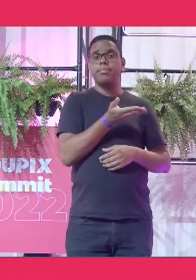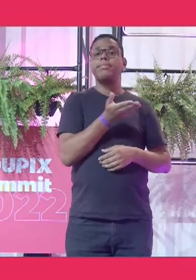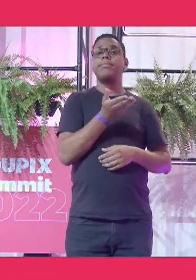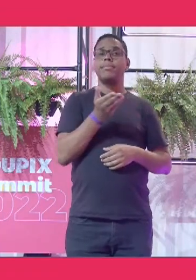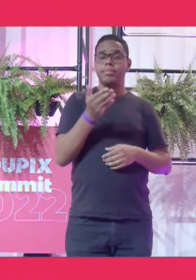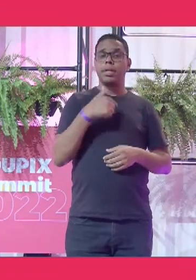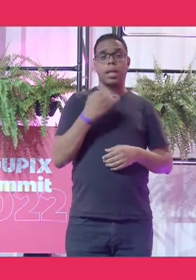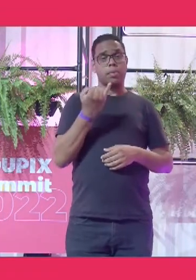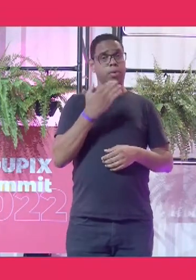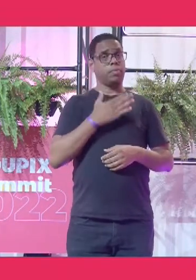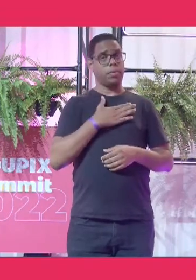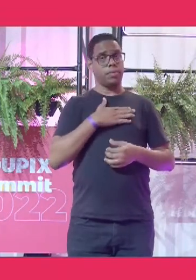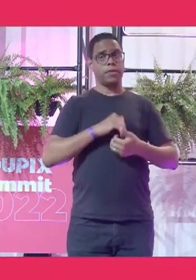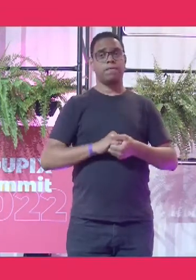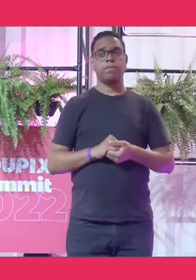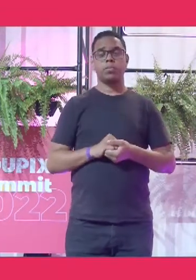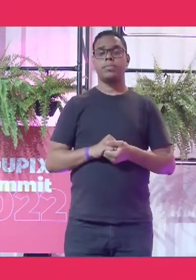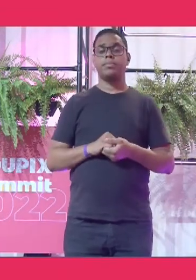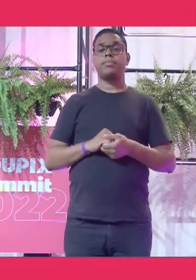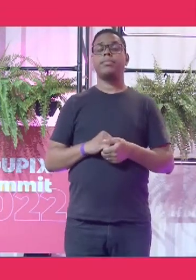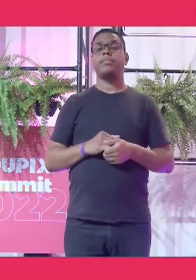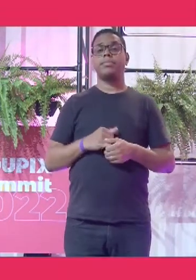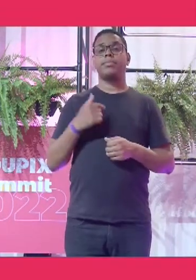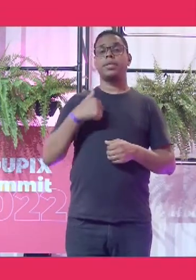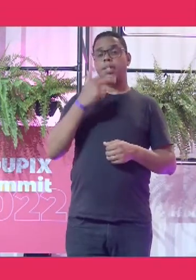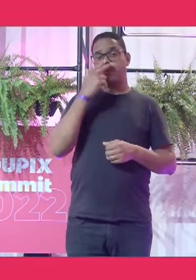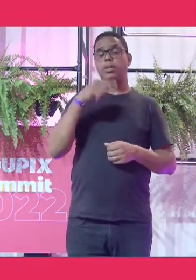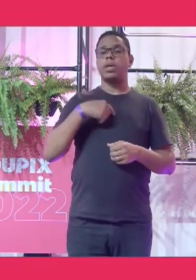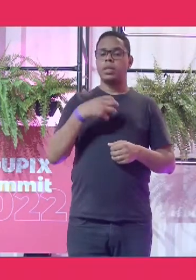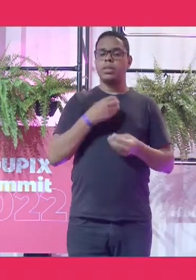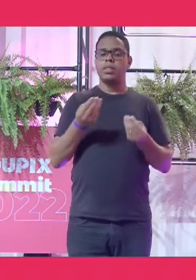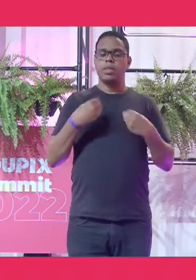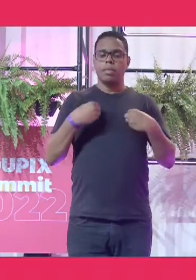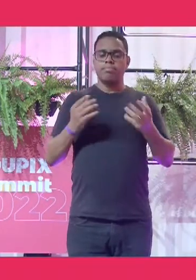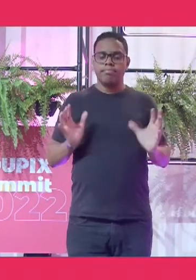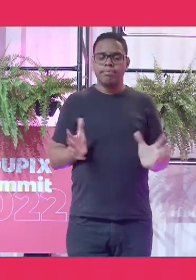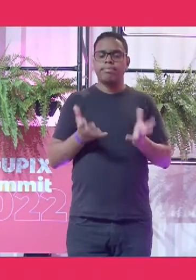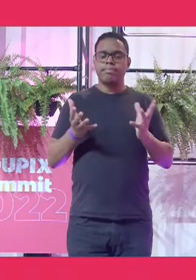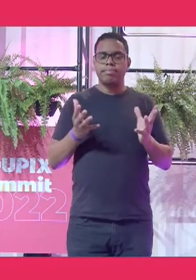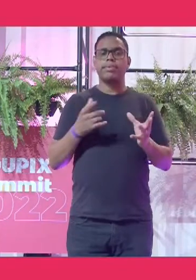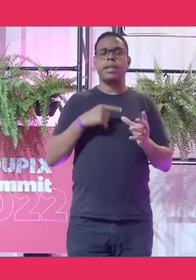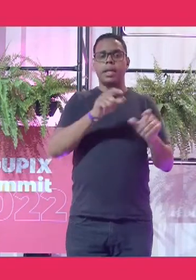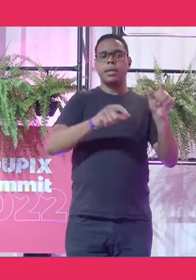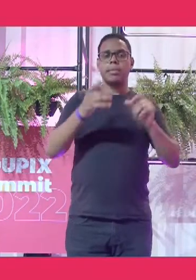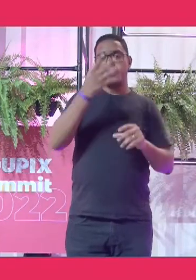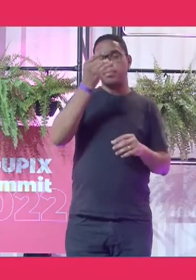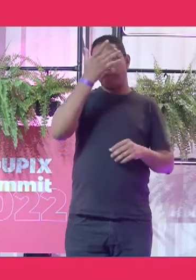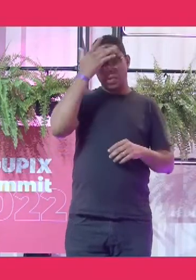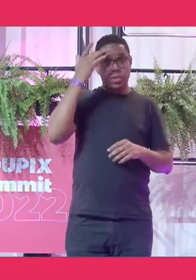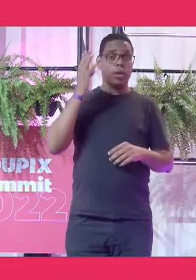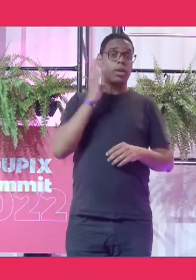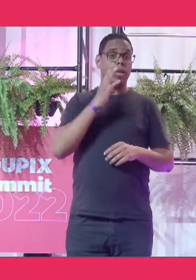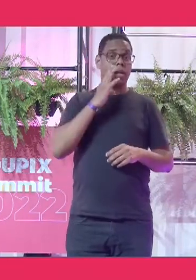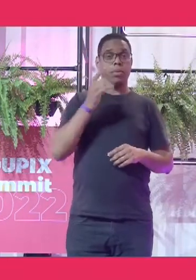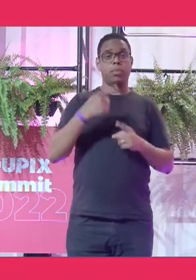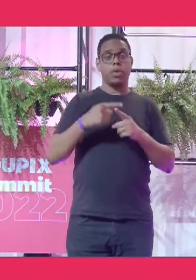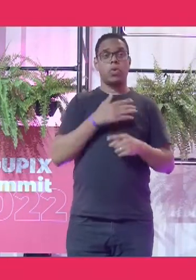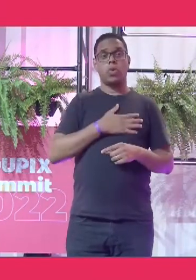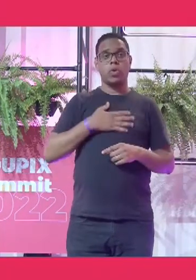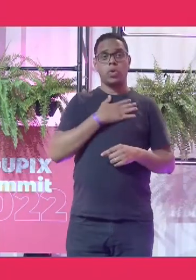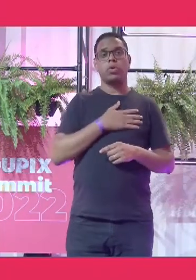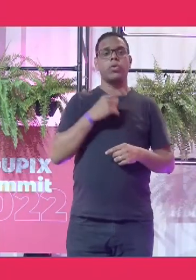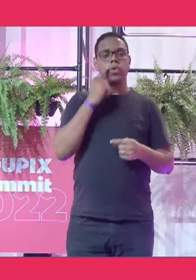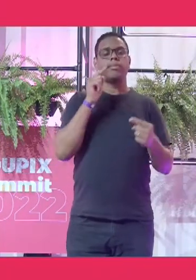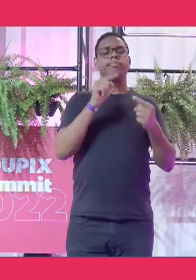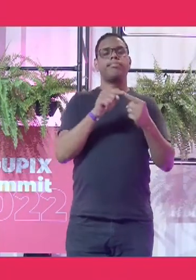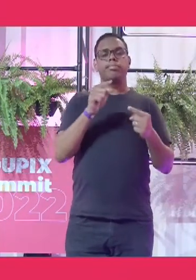super importante pra mim. Então, eu acho que é isso que continua me motivando, sabe? Saber que tem muita gente legal que tá ali porque gosta de você, porque se